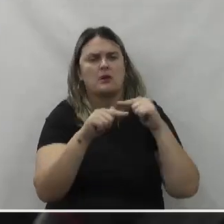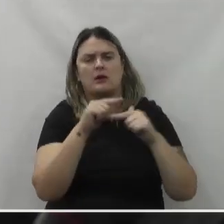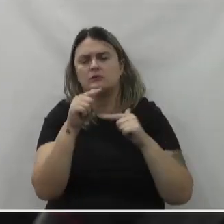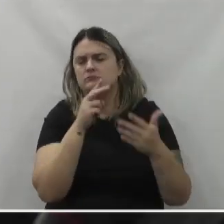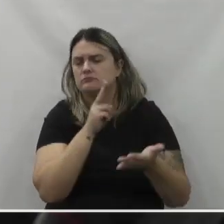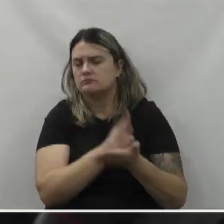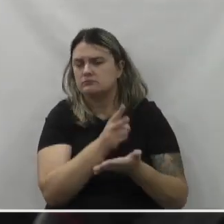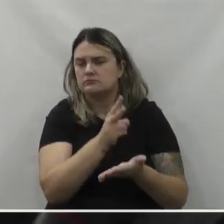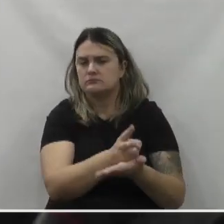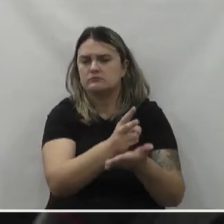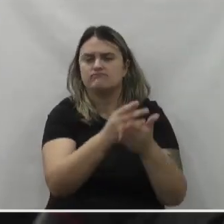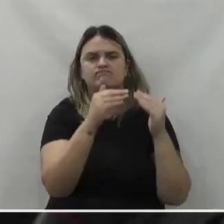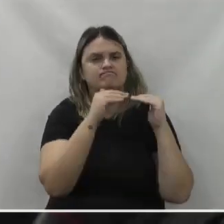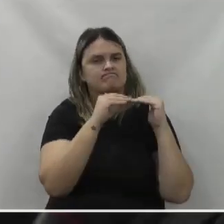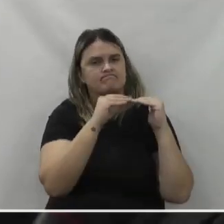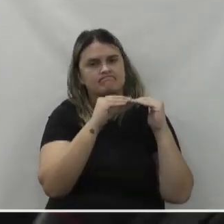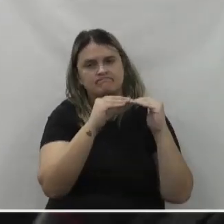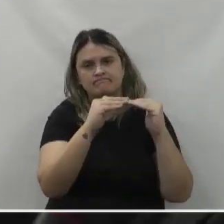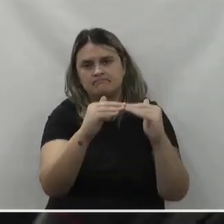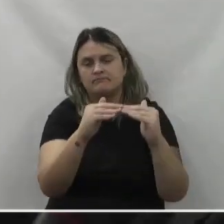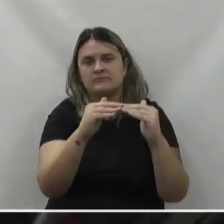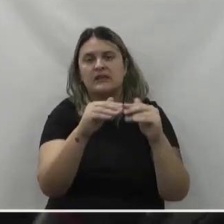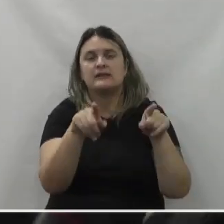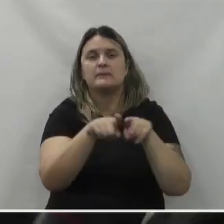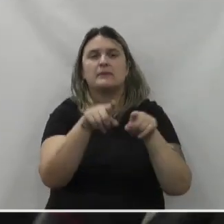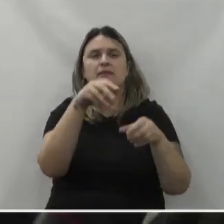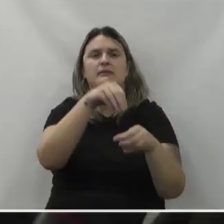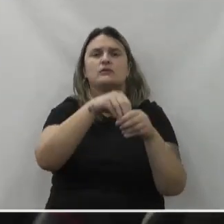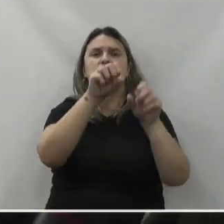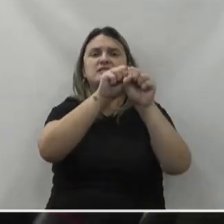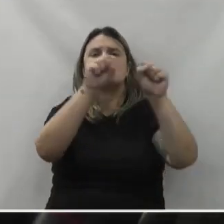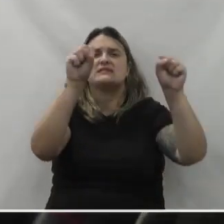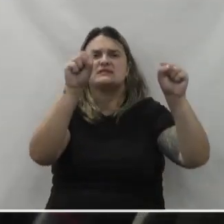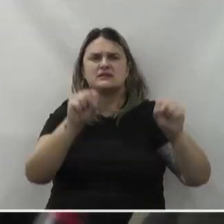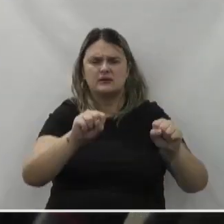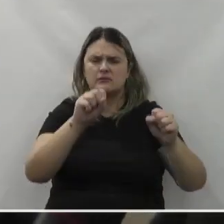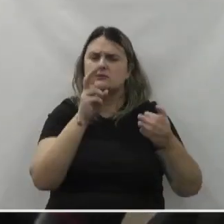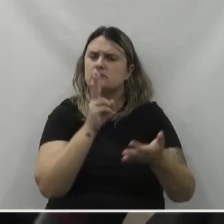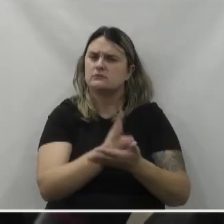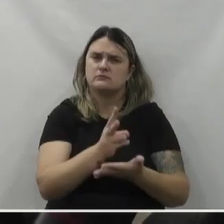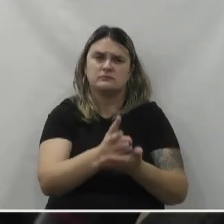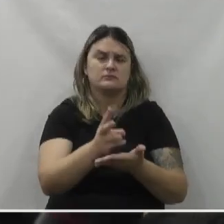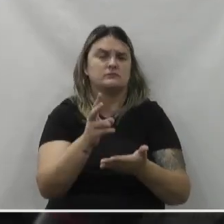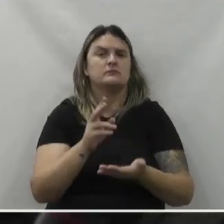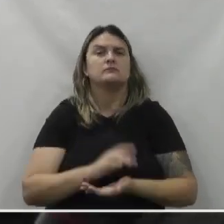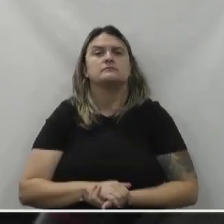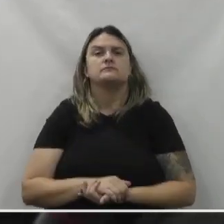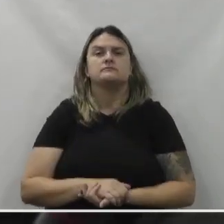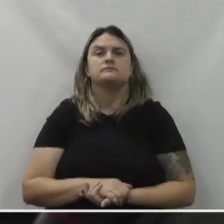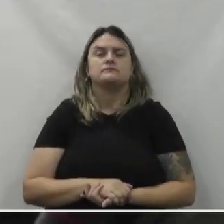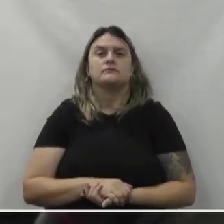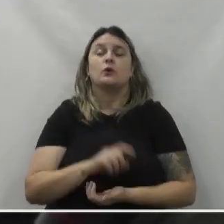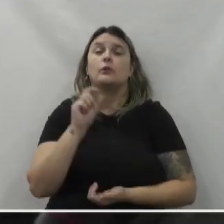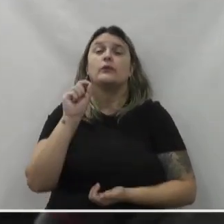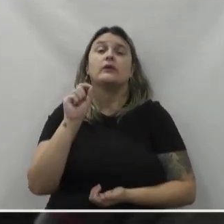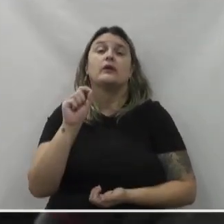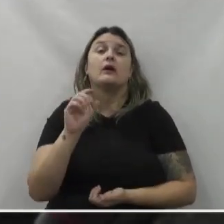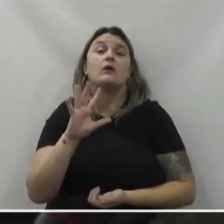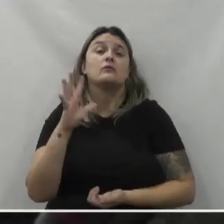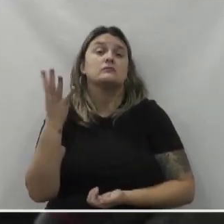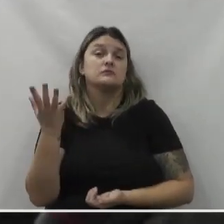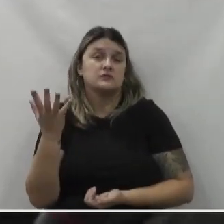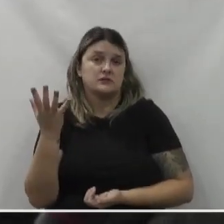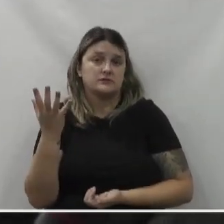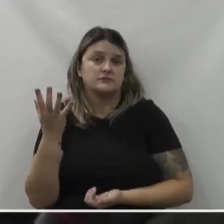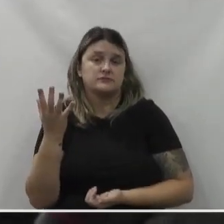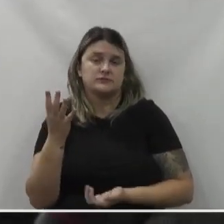trabalhos e a operacionalização dos sistemas lá tem que continuar. E o que tem ocorrido é o